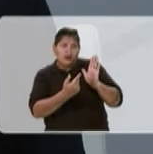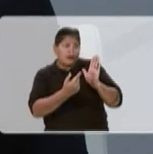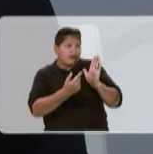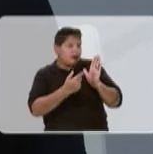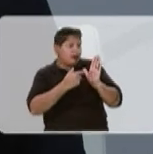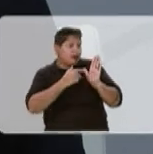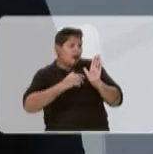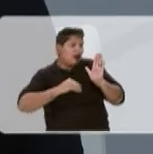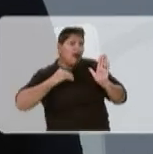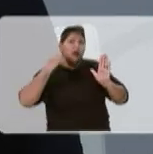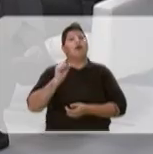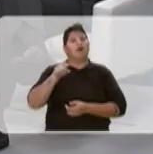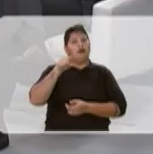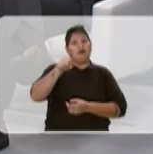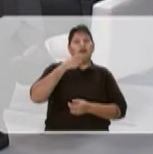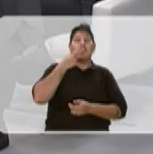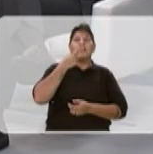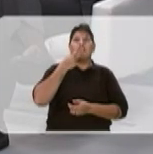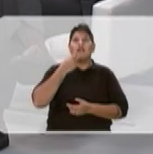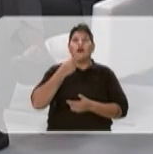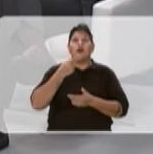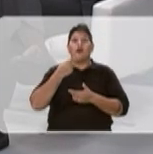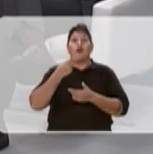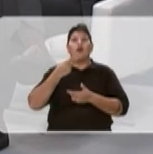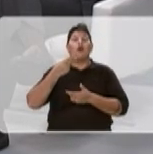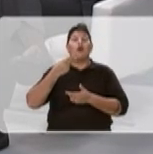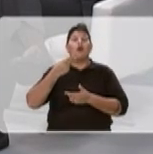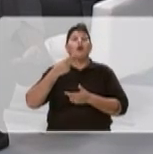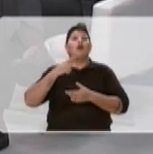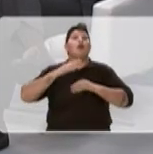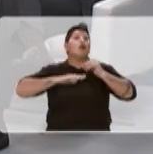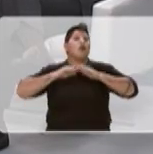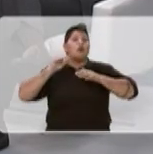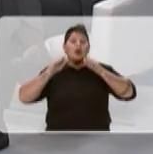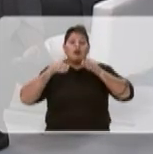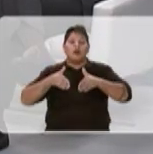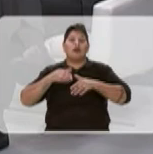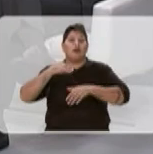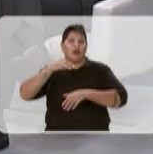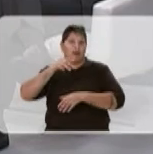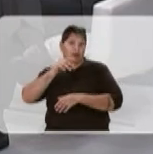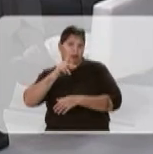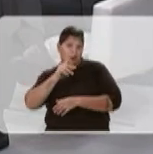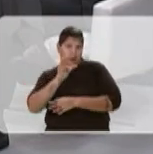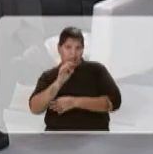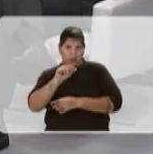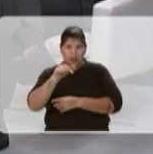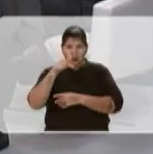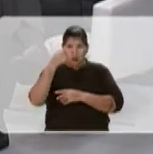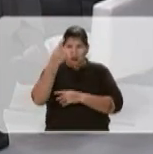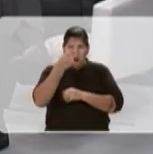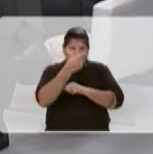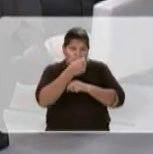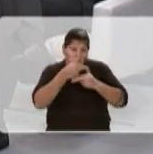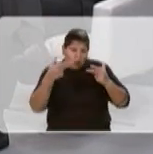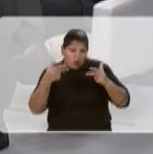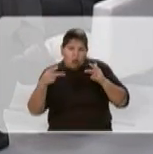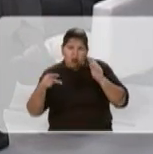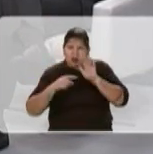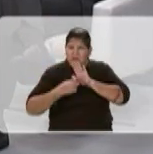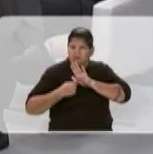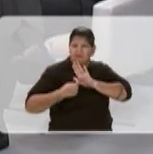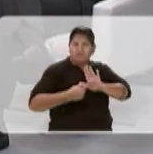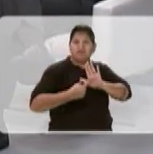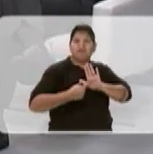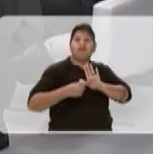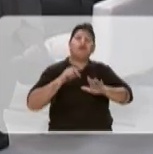uma superexigência. A senhora citou há pouco a questão da atuação do MPT, essa é uma das bandeiras